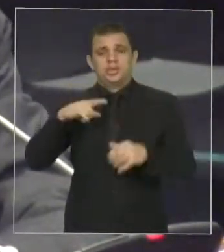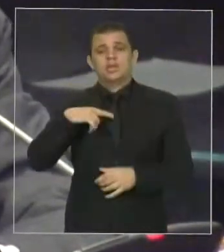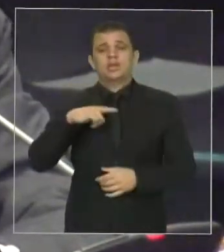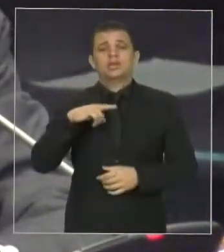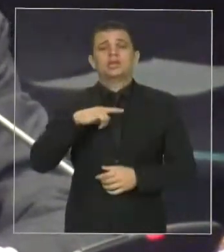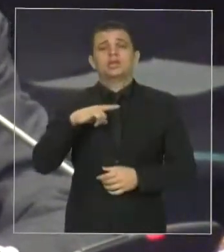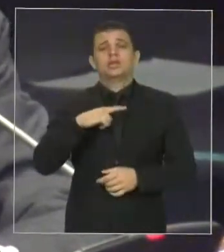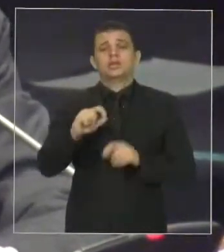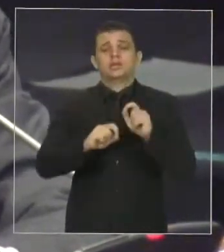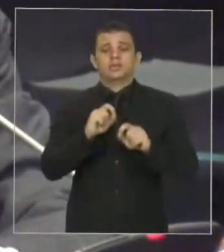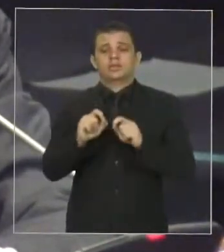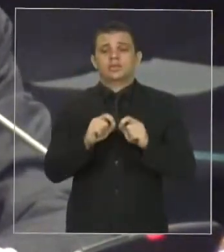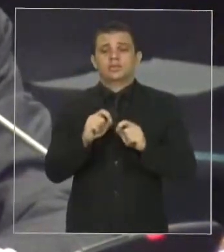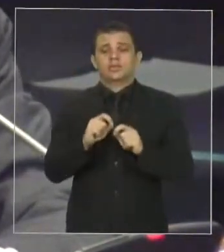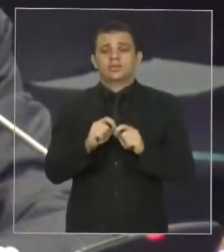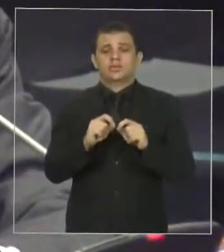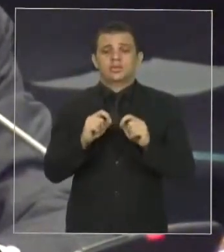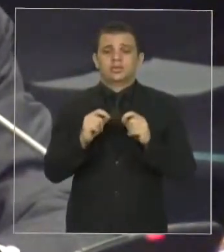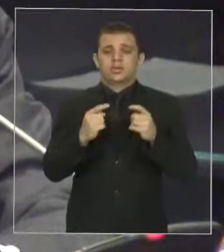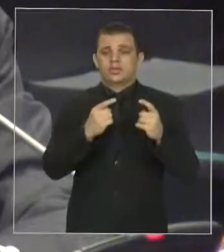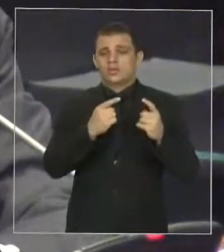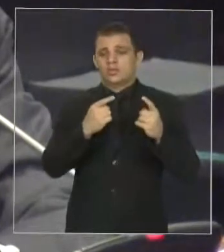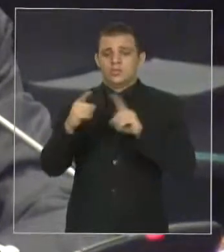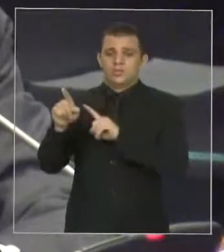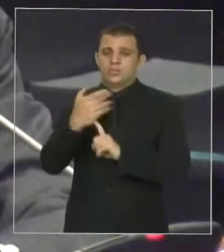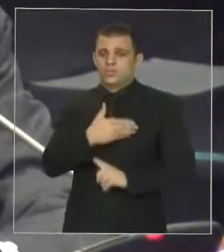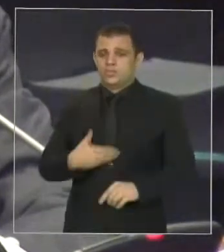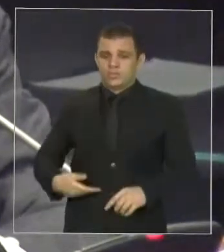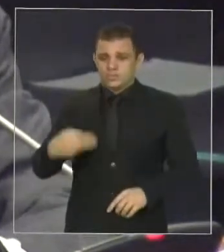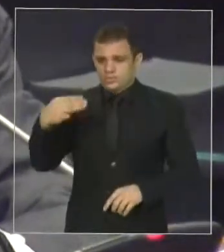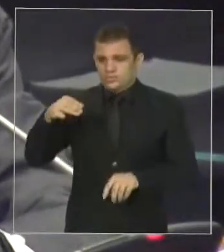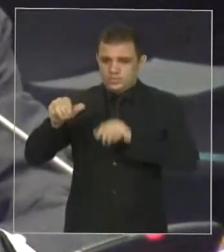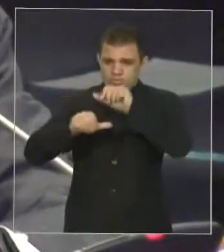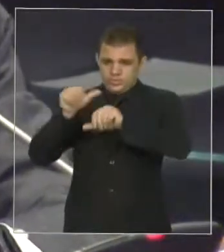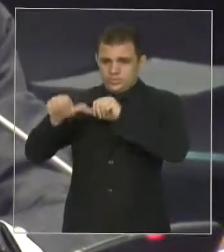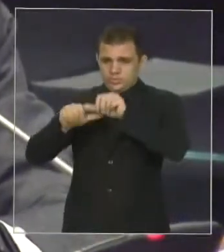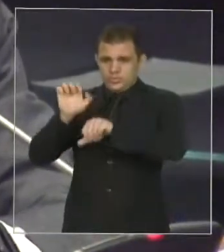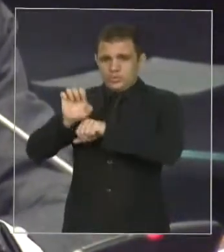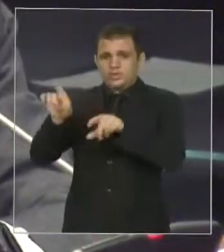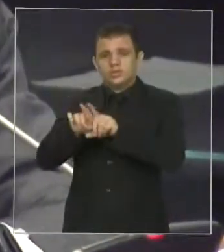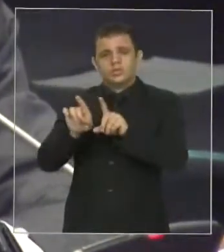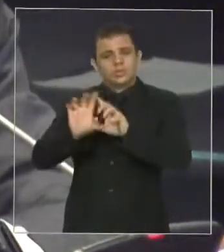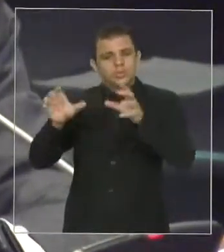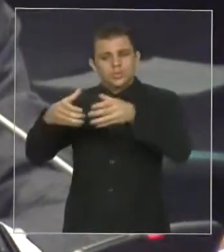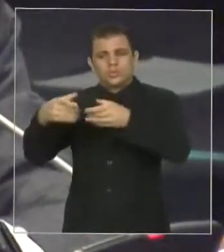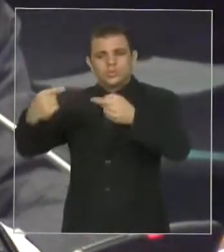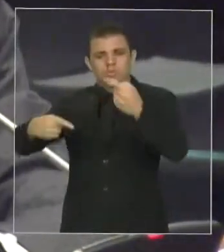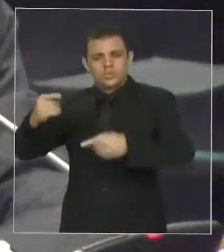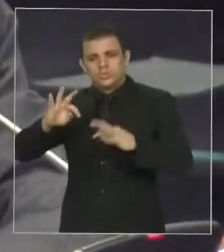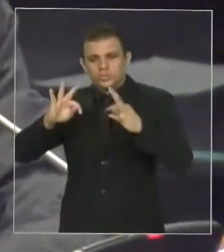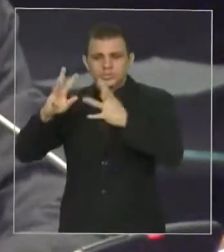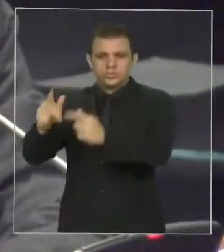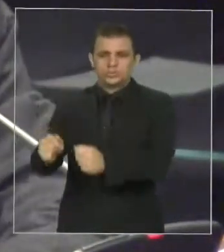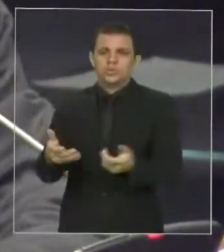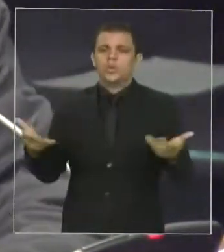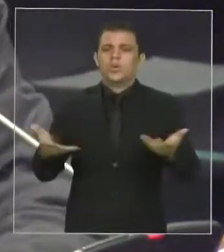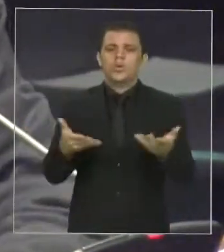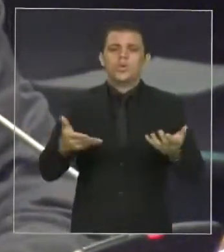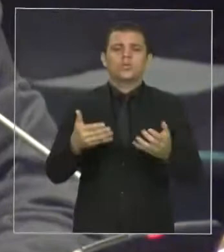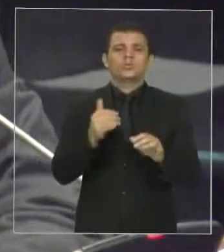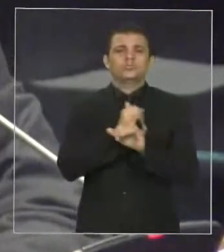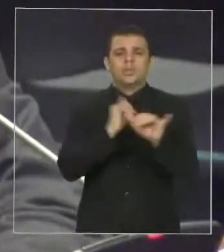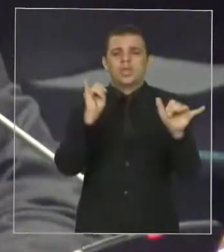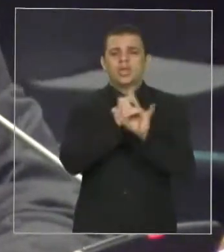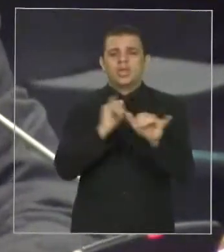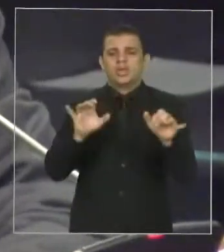transformando o Estado, mas com toda a classe política. Infelizmente, hoje, a grande mídia coloca a